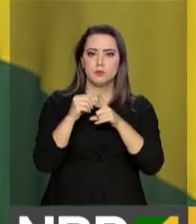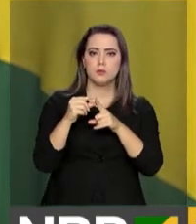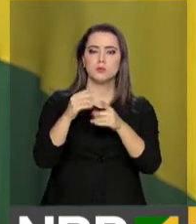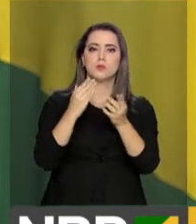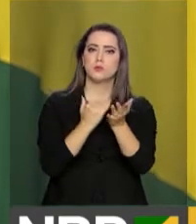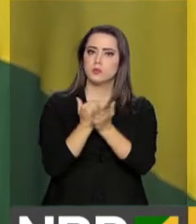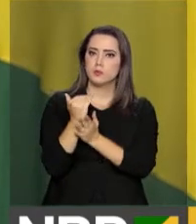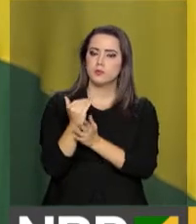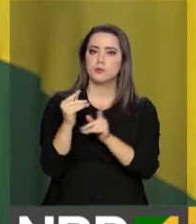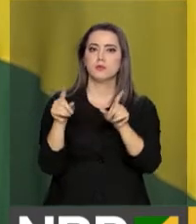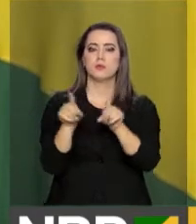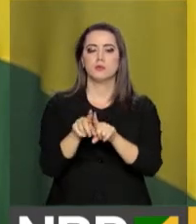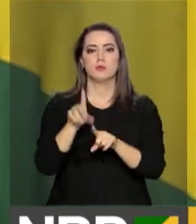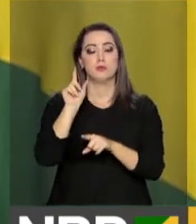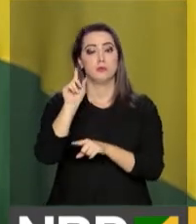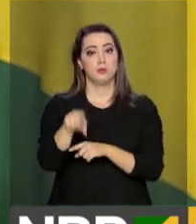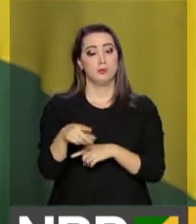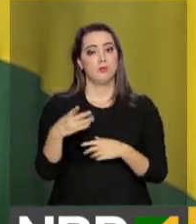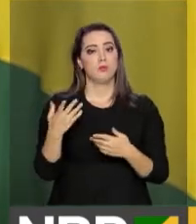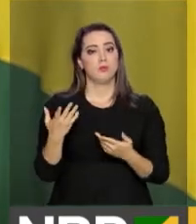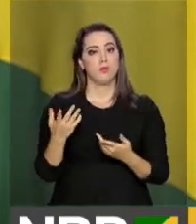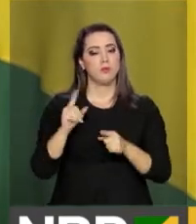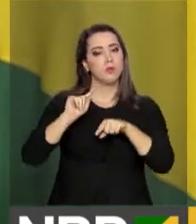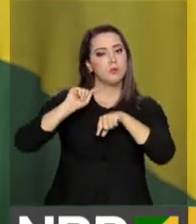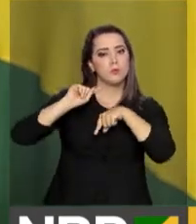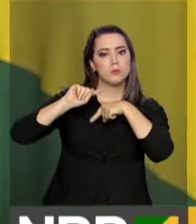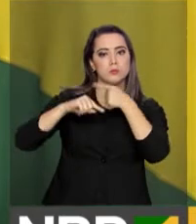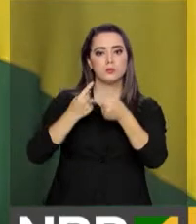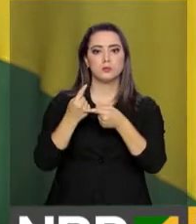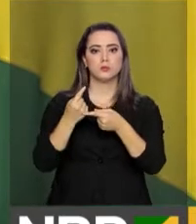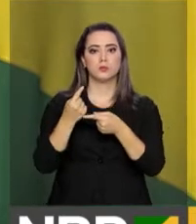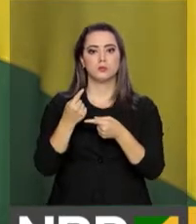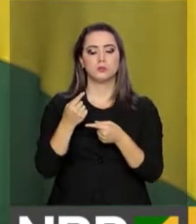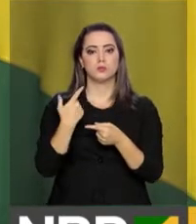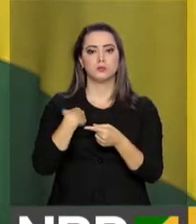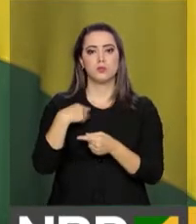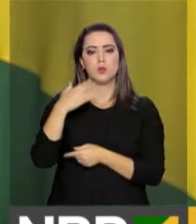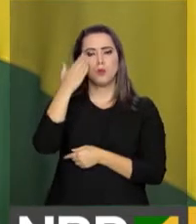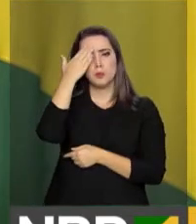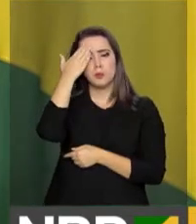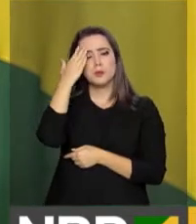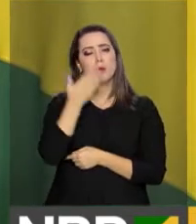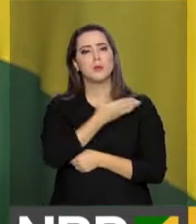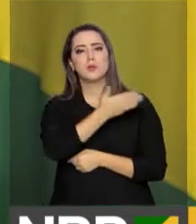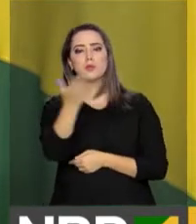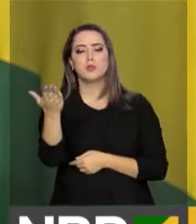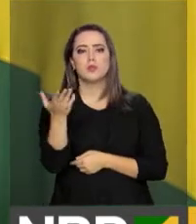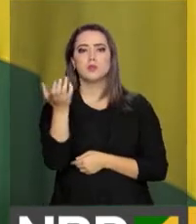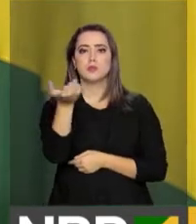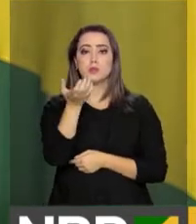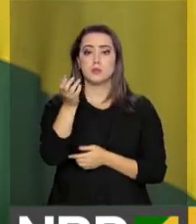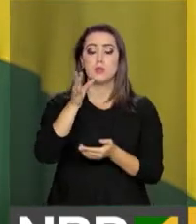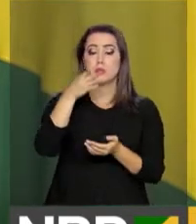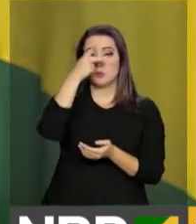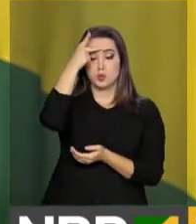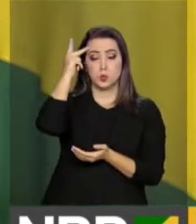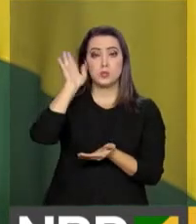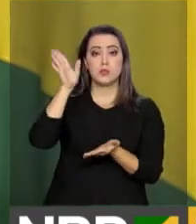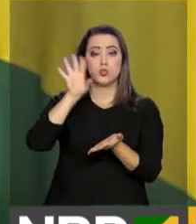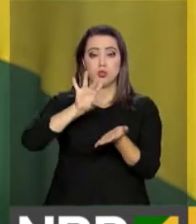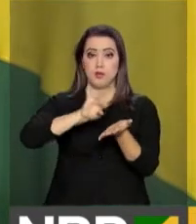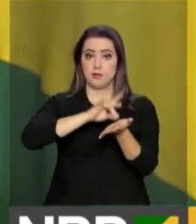inaugurais e depois ouvir aqueles que já se inscreveram para